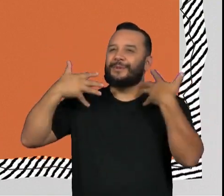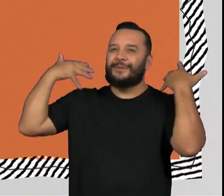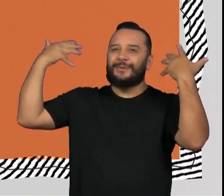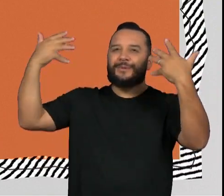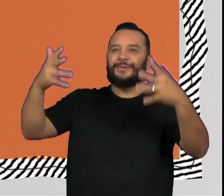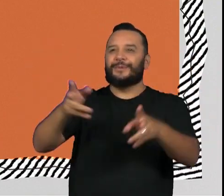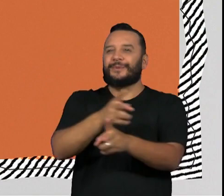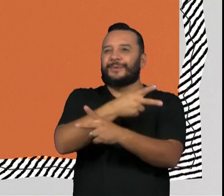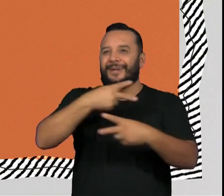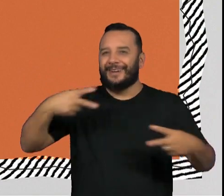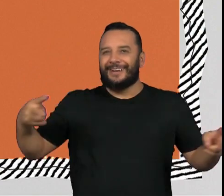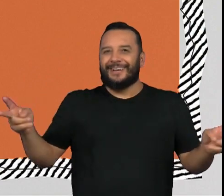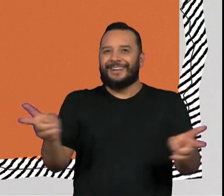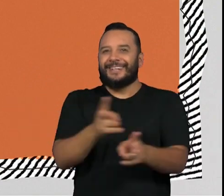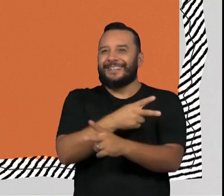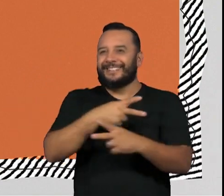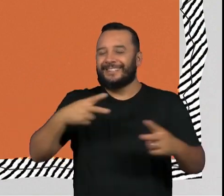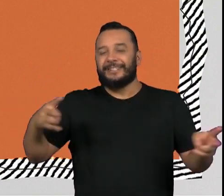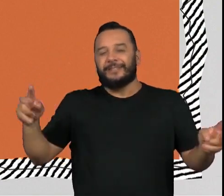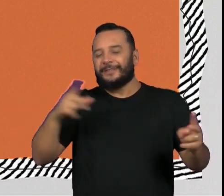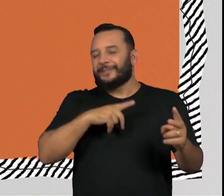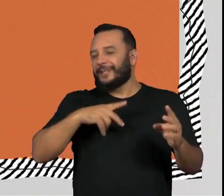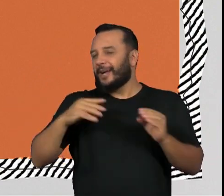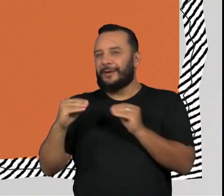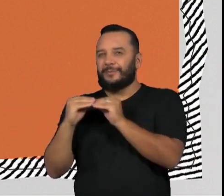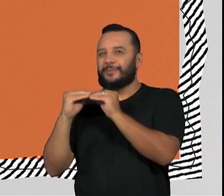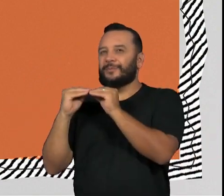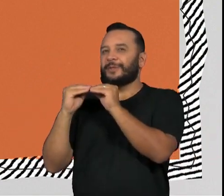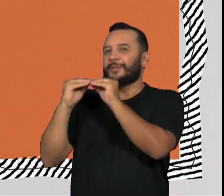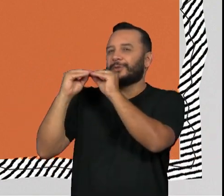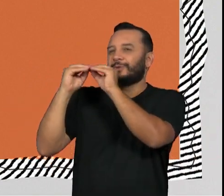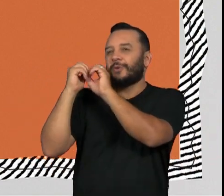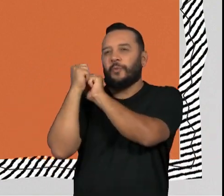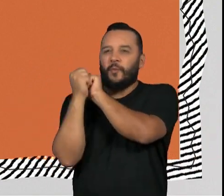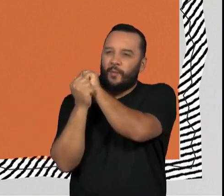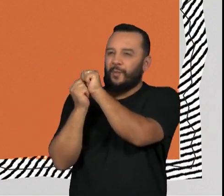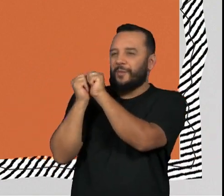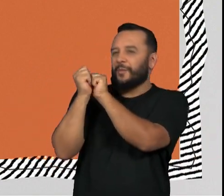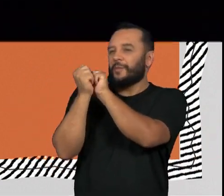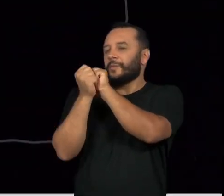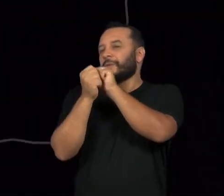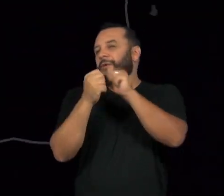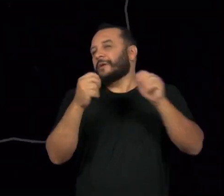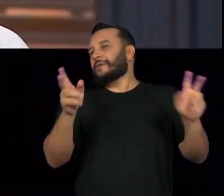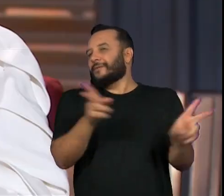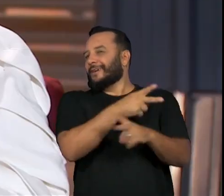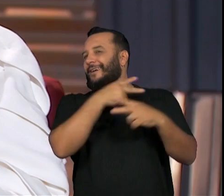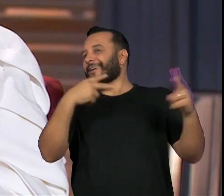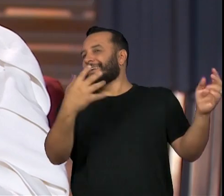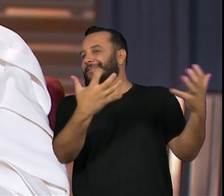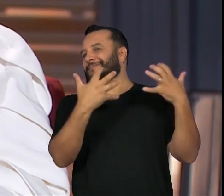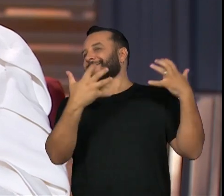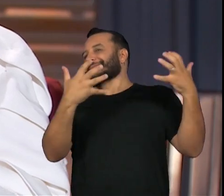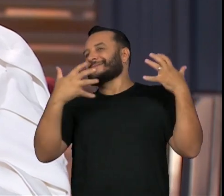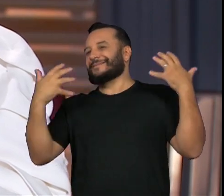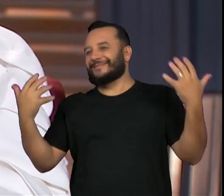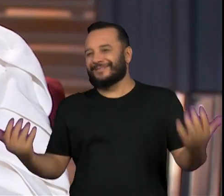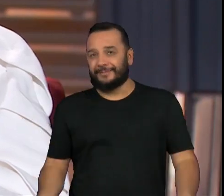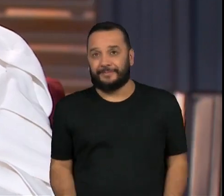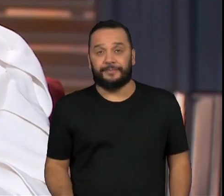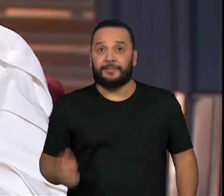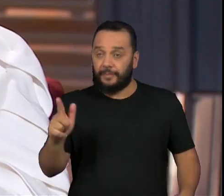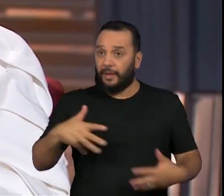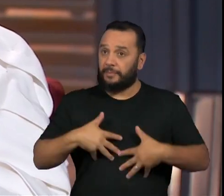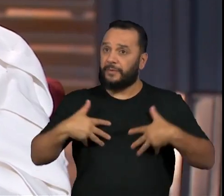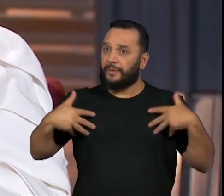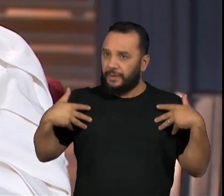beijar ou acompanhar o beijo bem dado em quem amamos. Eu digo que é um privilégio